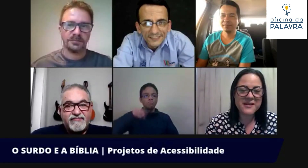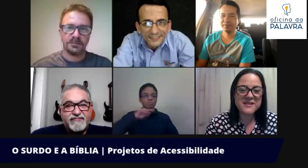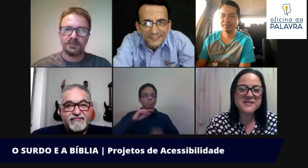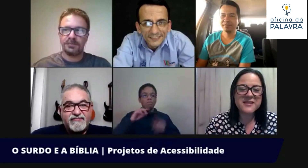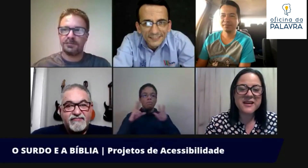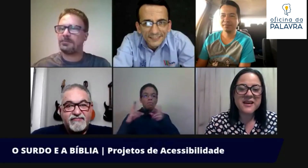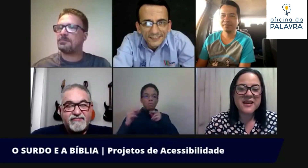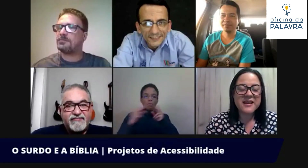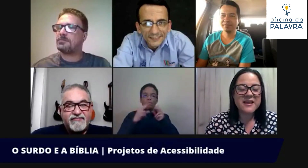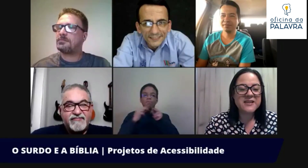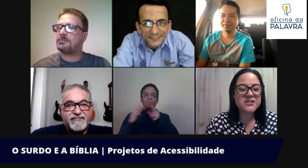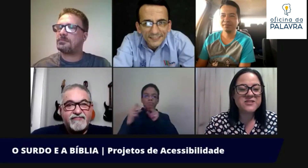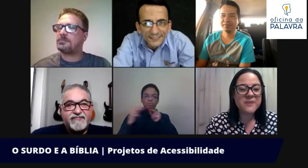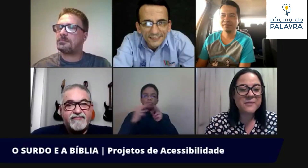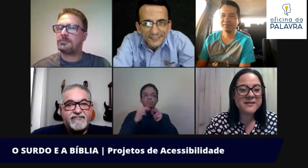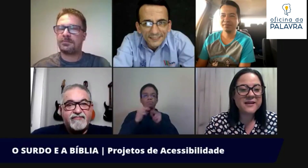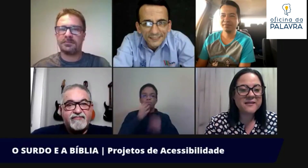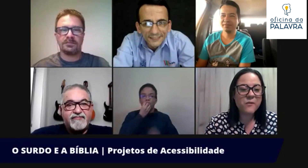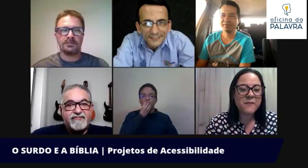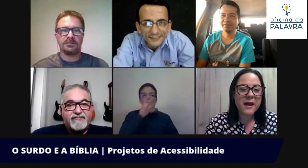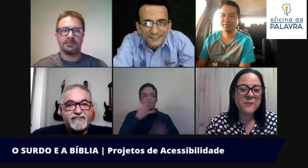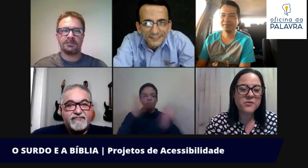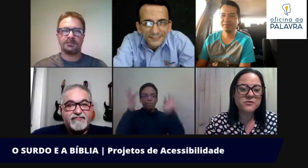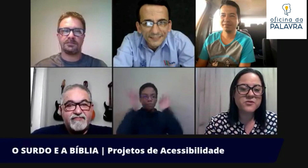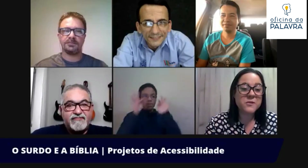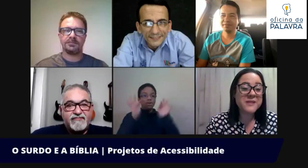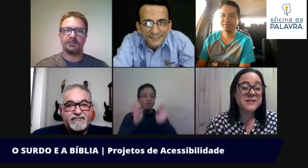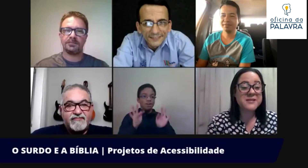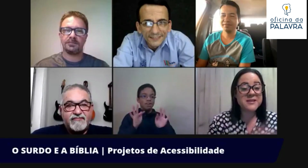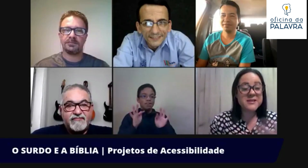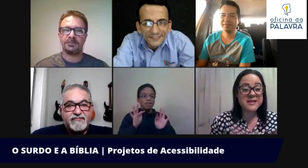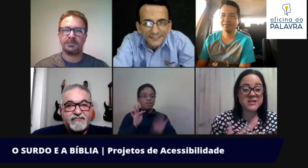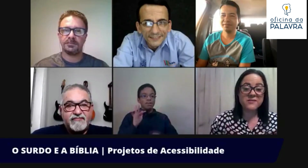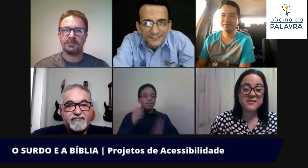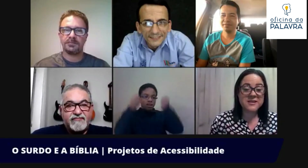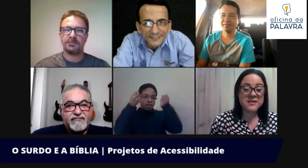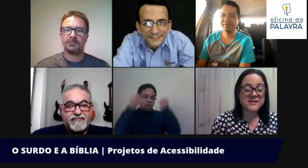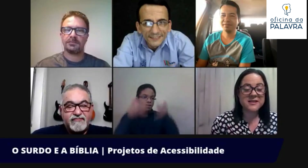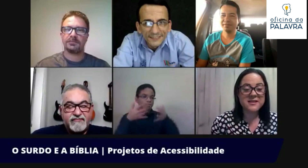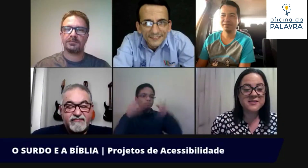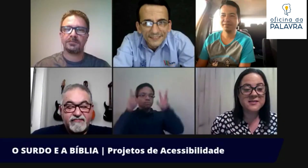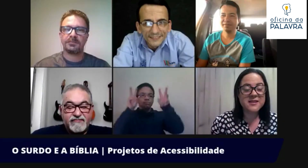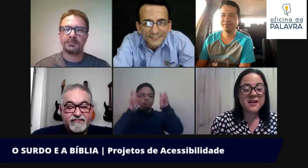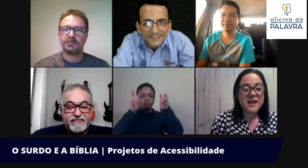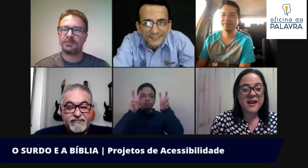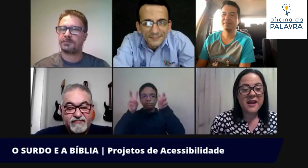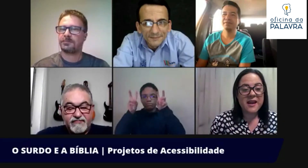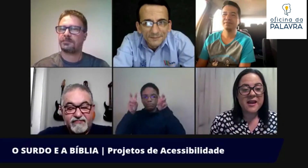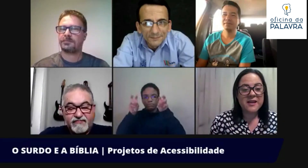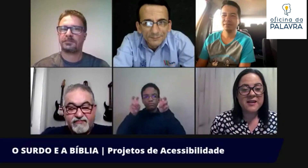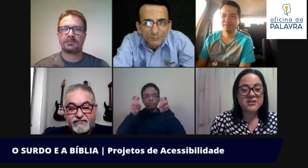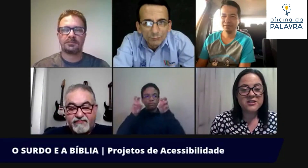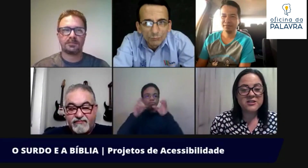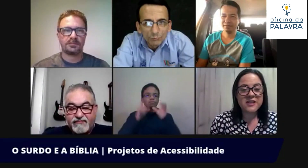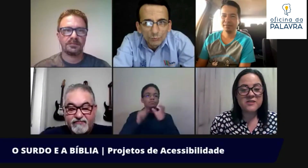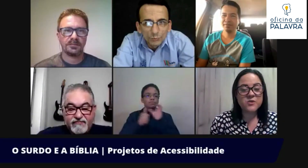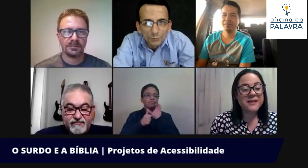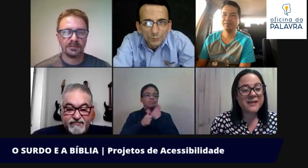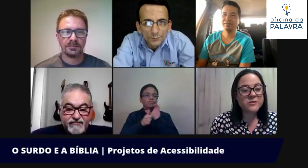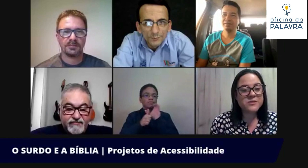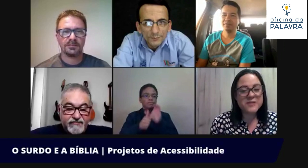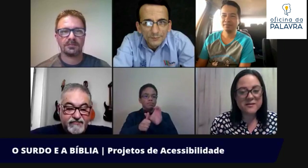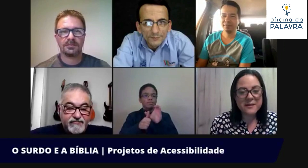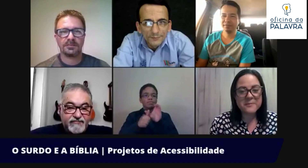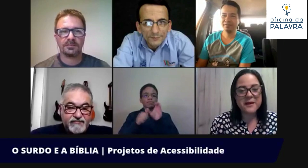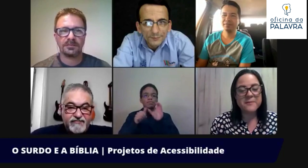bem feliz. E a gente vai bater, então, um papo sobre essas iniciativas cristãs que a gente tem